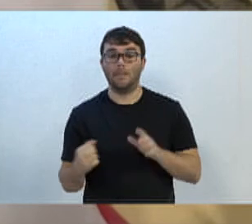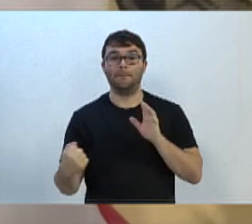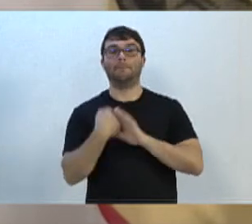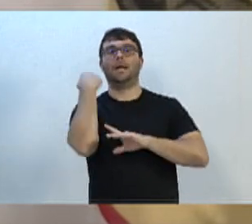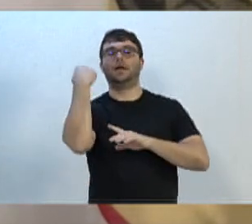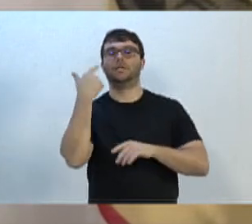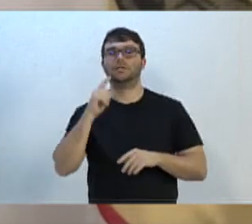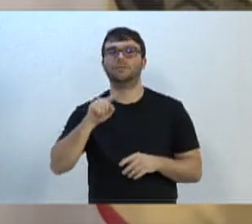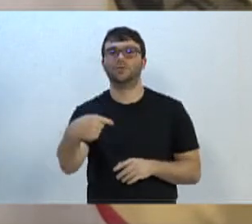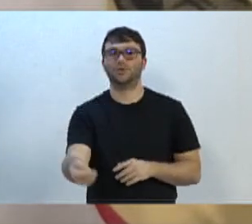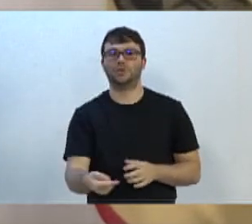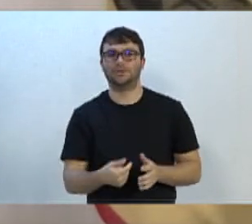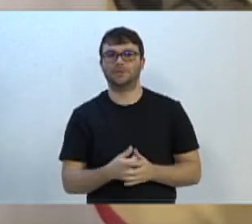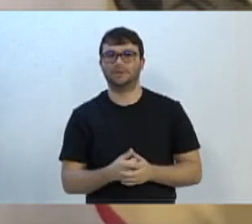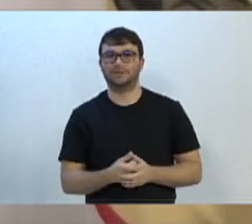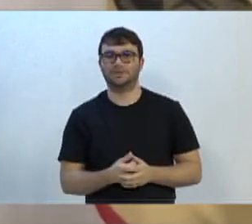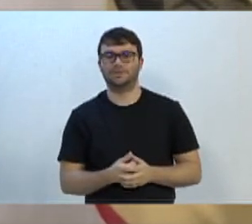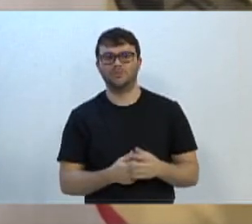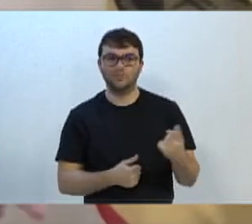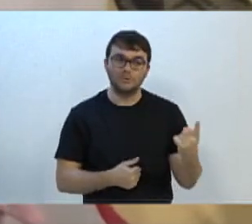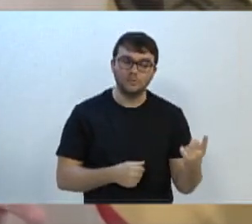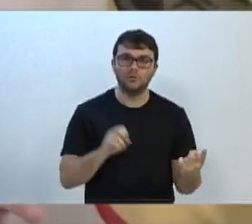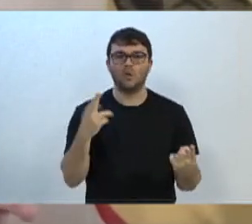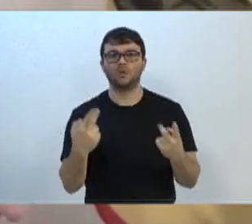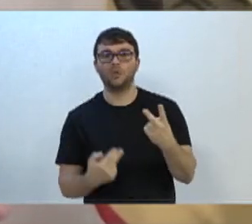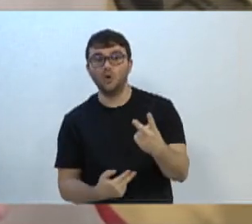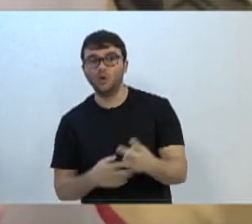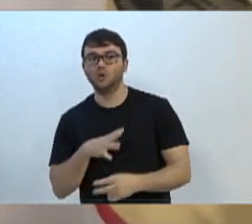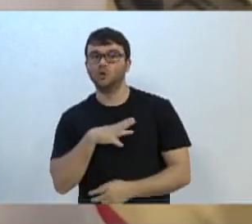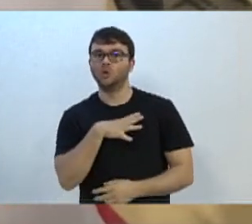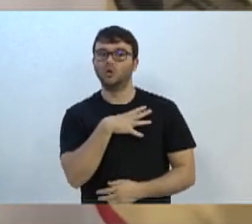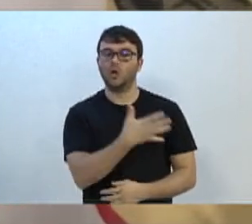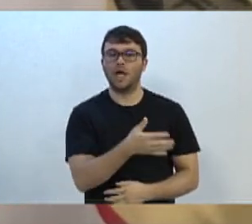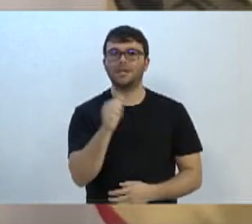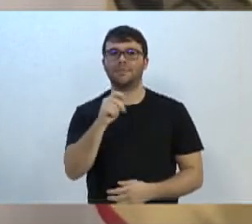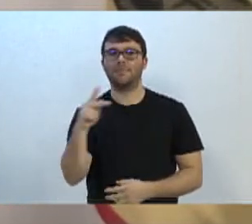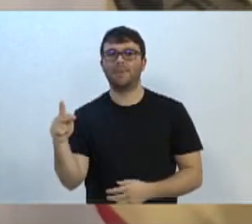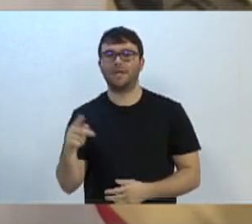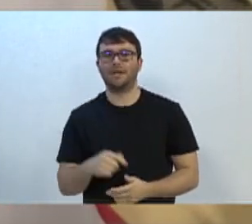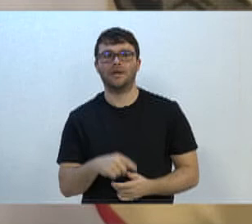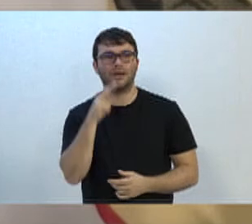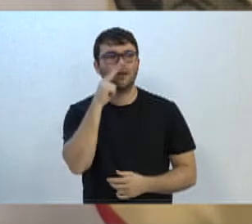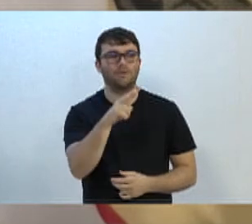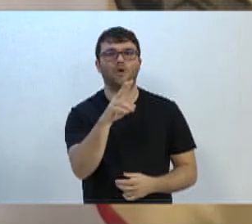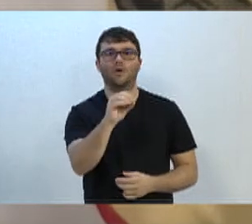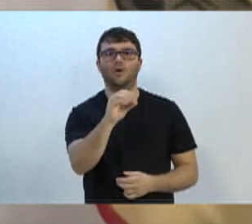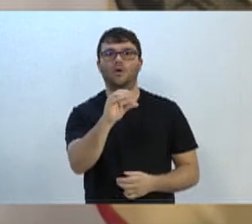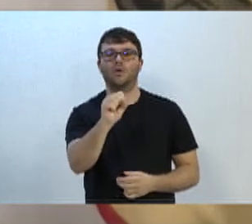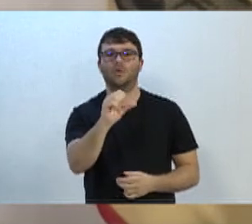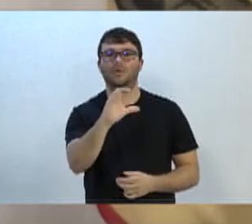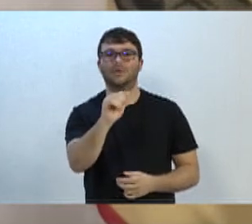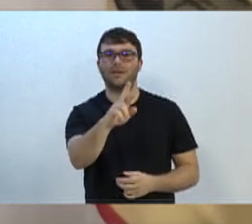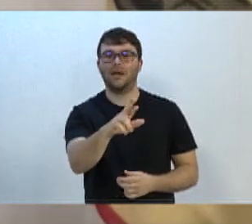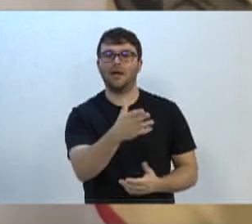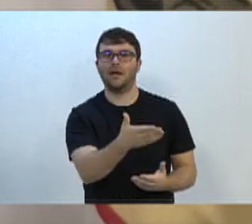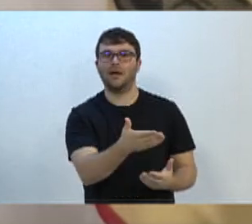depois aí nós temos um ou dois Corajosos das apps aí eu olhava para o Oscar